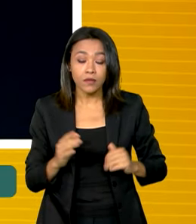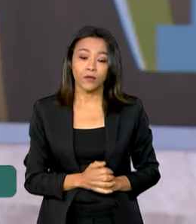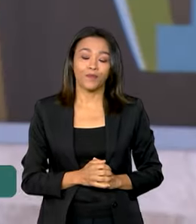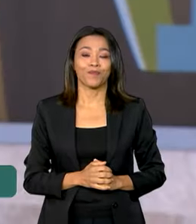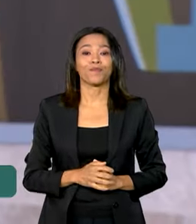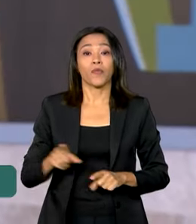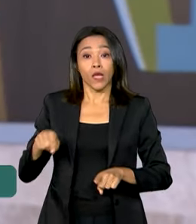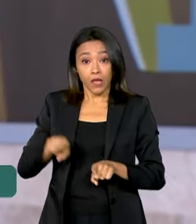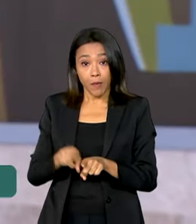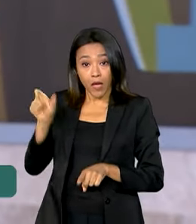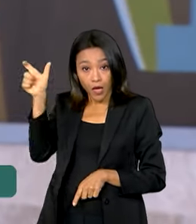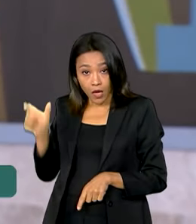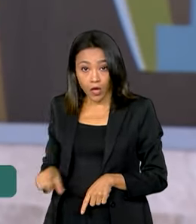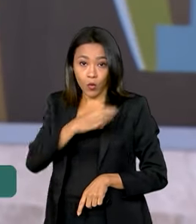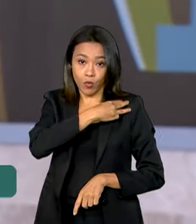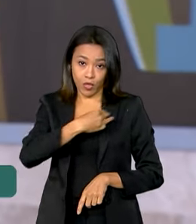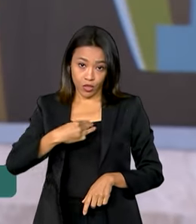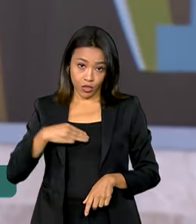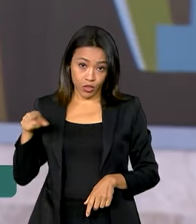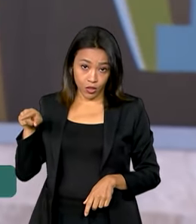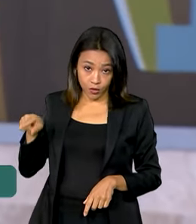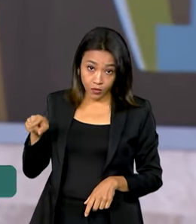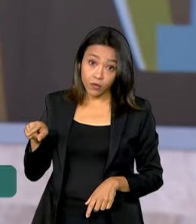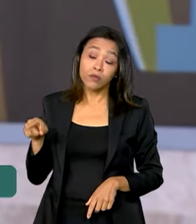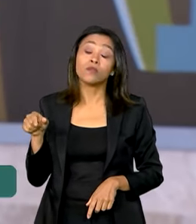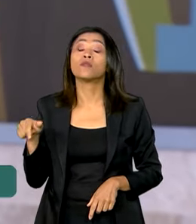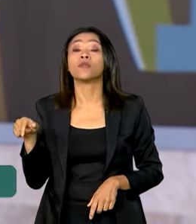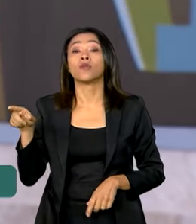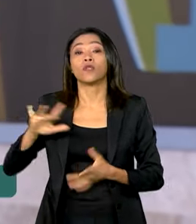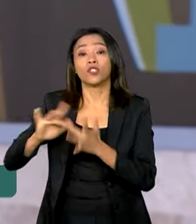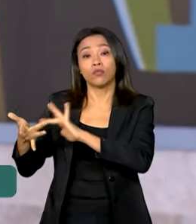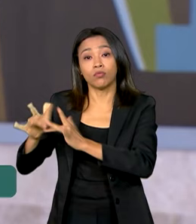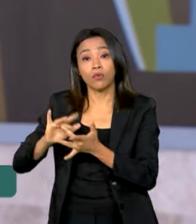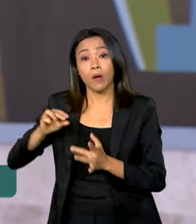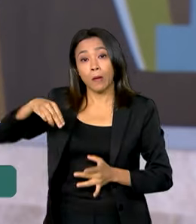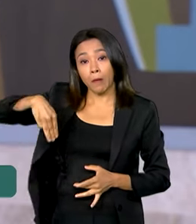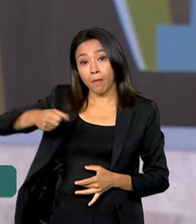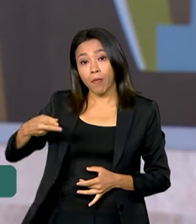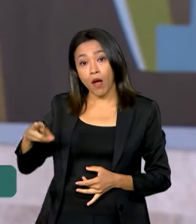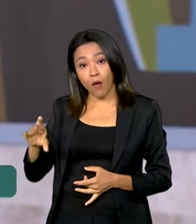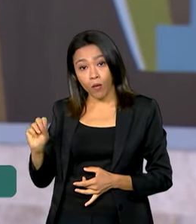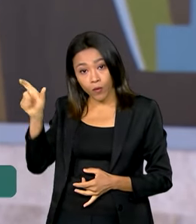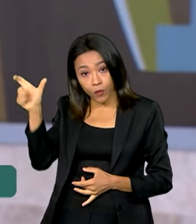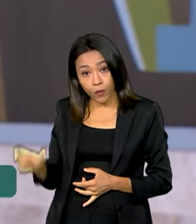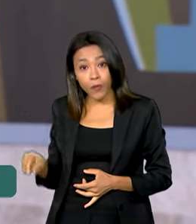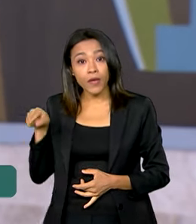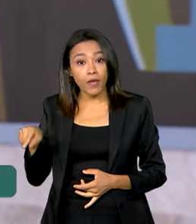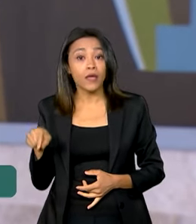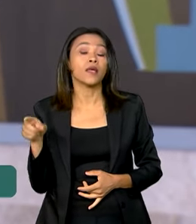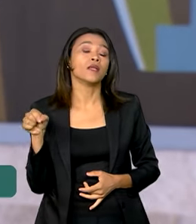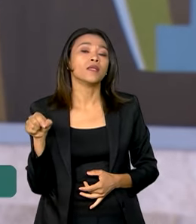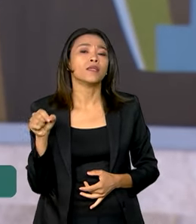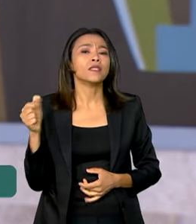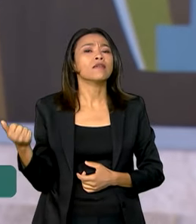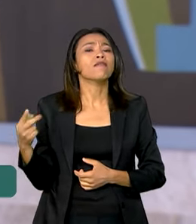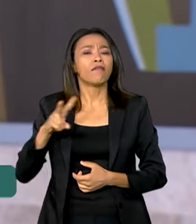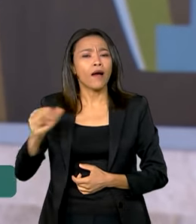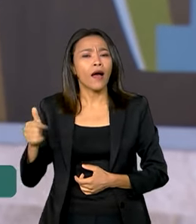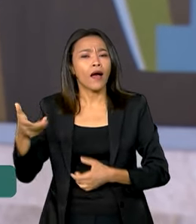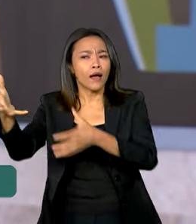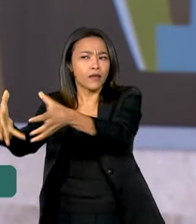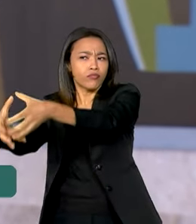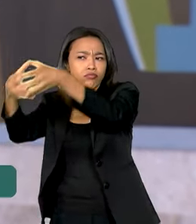relações exteriores Mauro Vieira nesse primeiro momento a operação que foi batizada de raízes do Cedro vai trazer